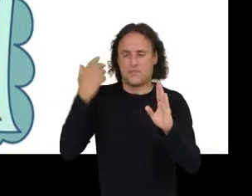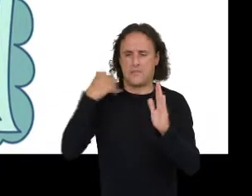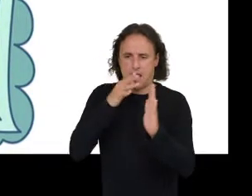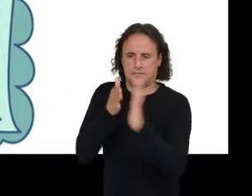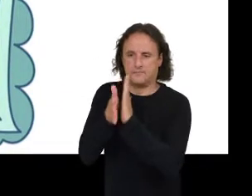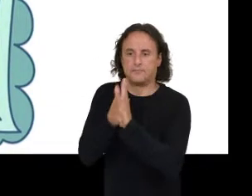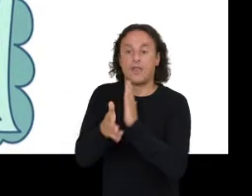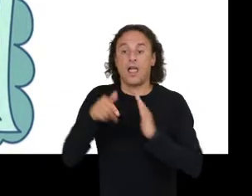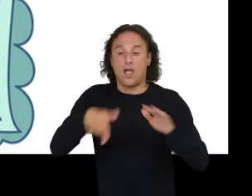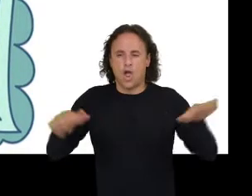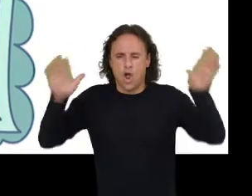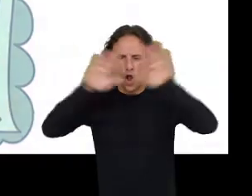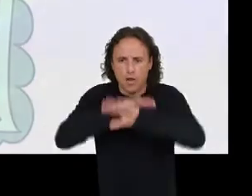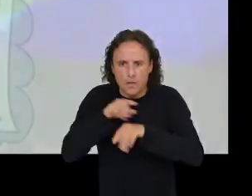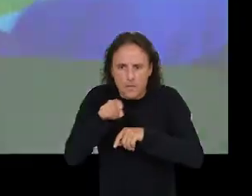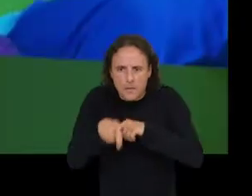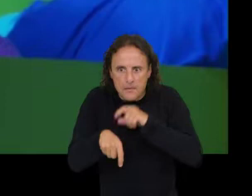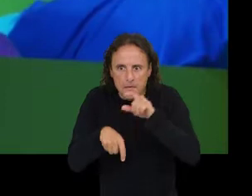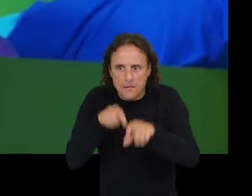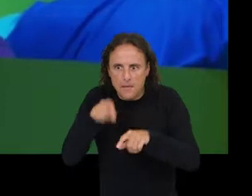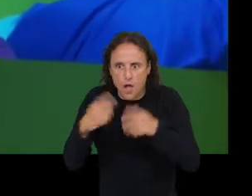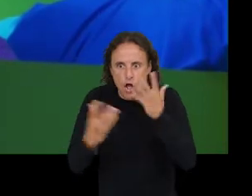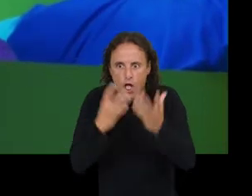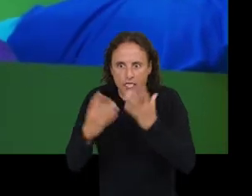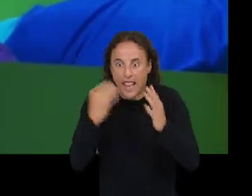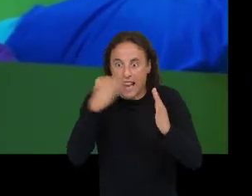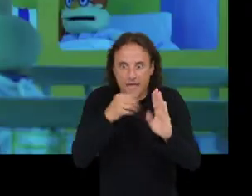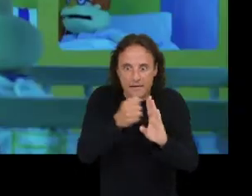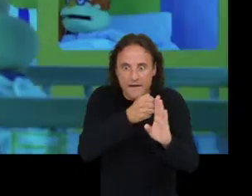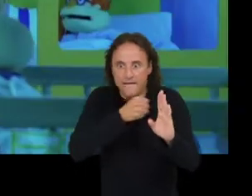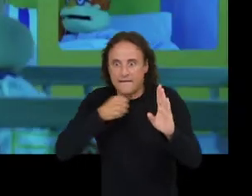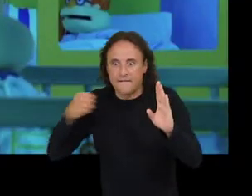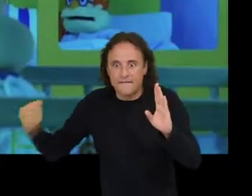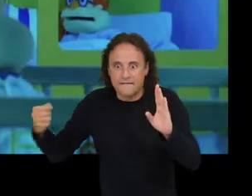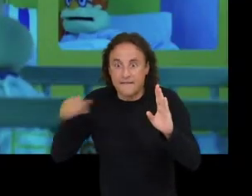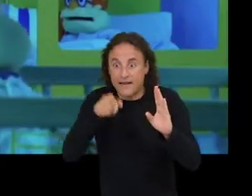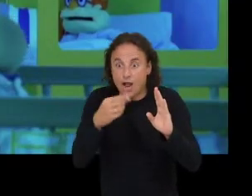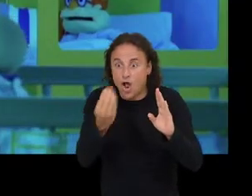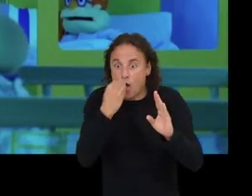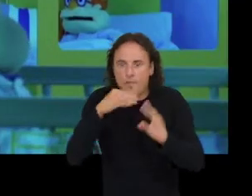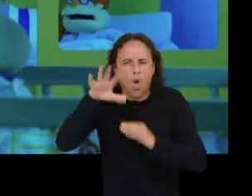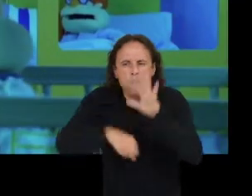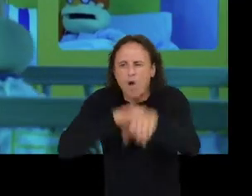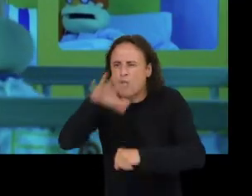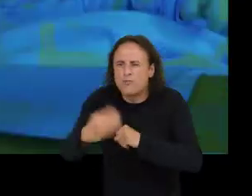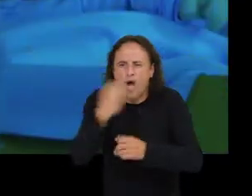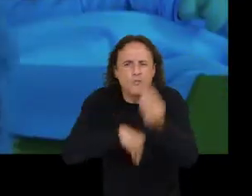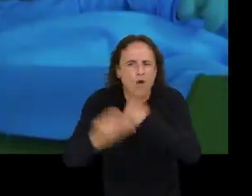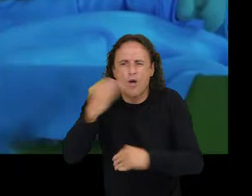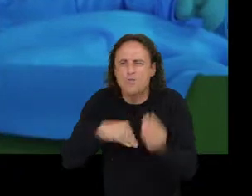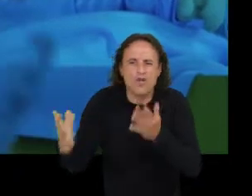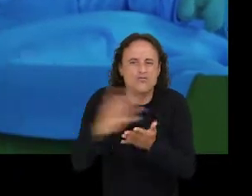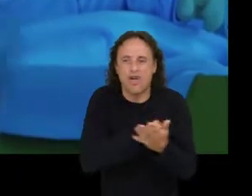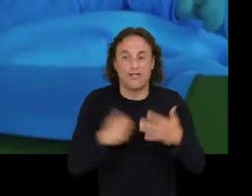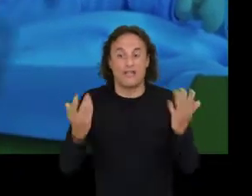Foi de noite a cociña, abriu a neveira e comeu todo o que había.